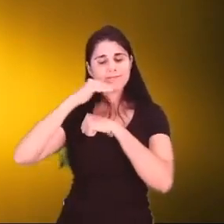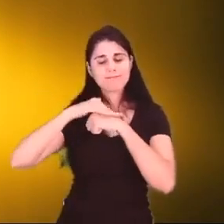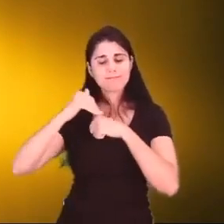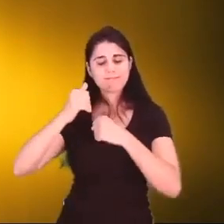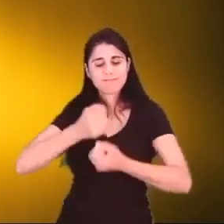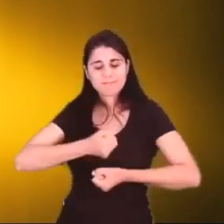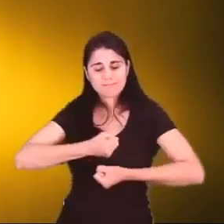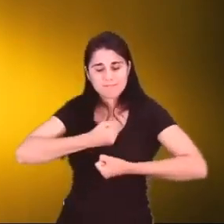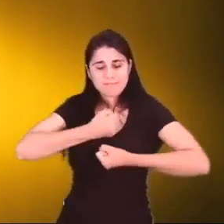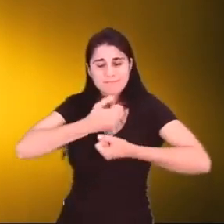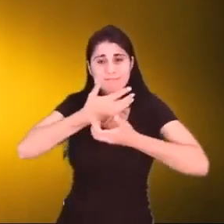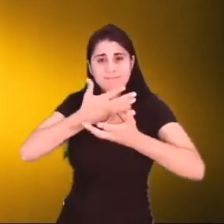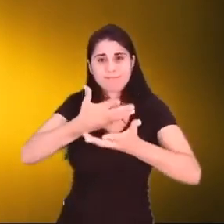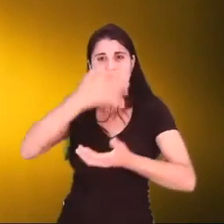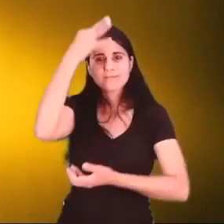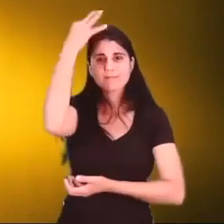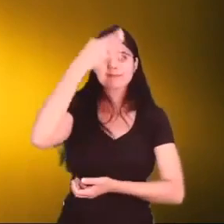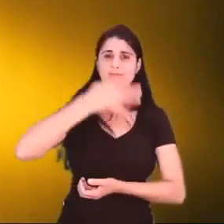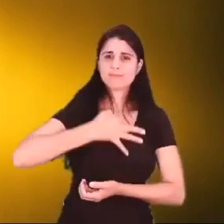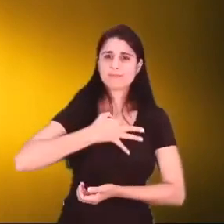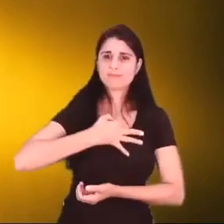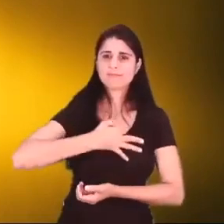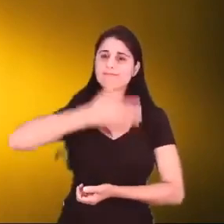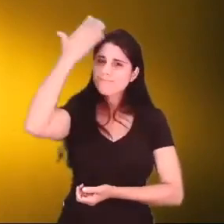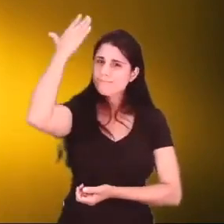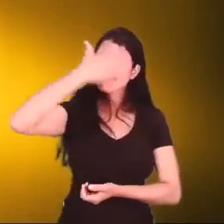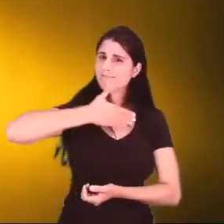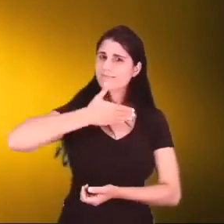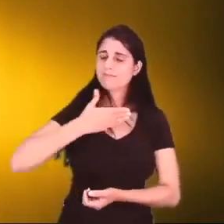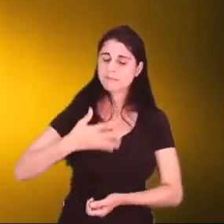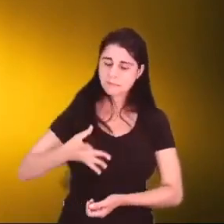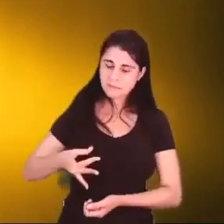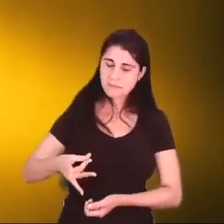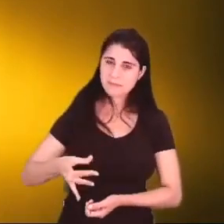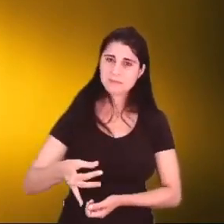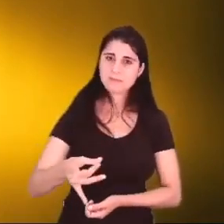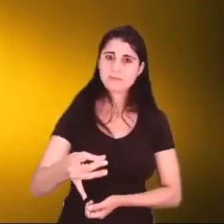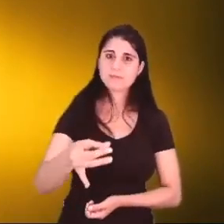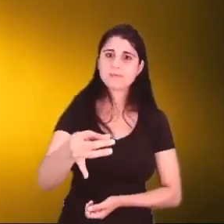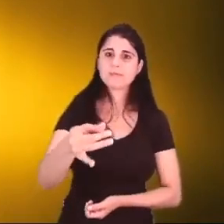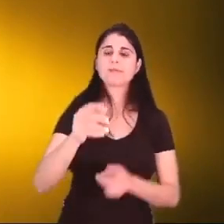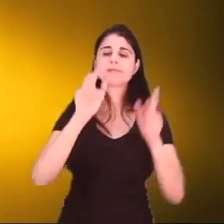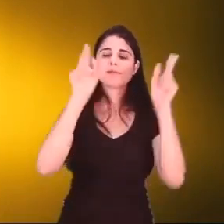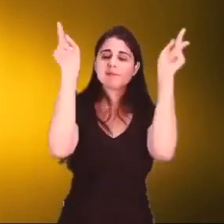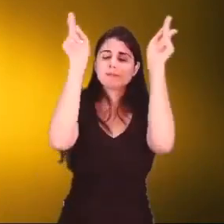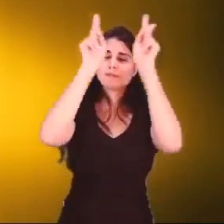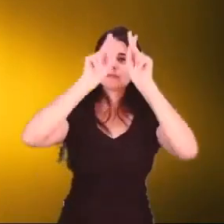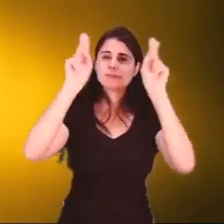com a certeza da imortalidade. Muita paz.